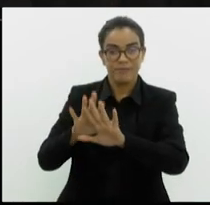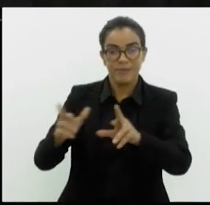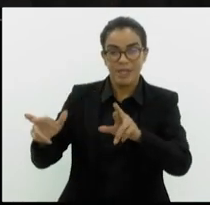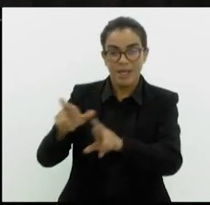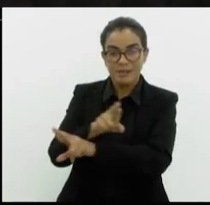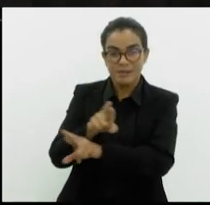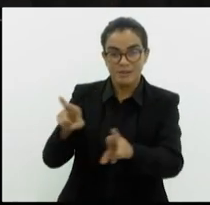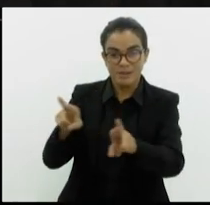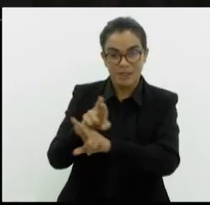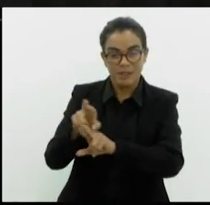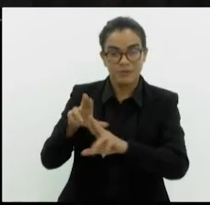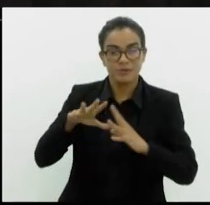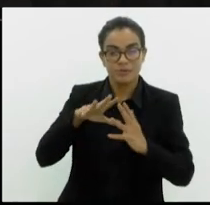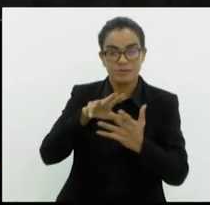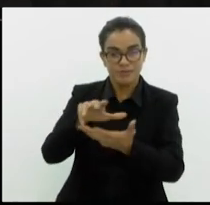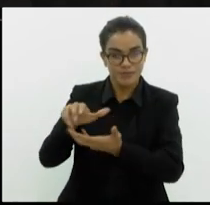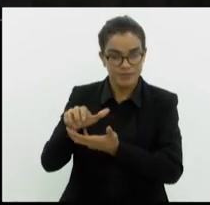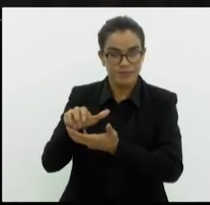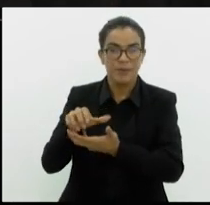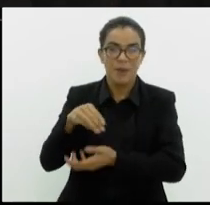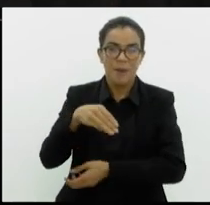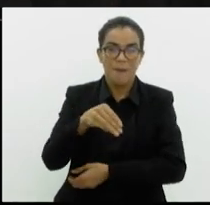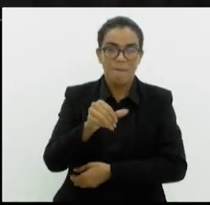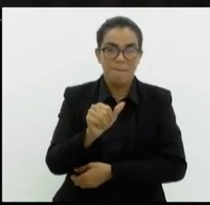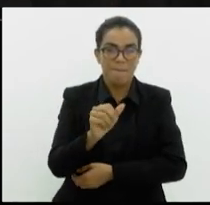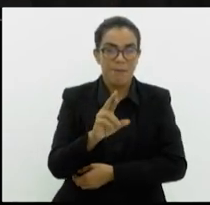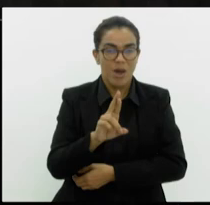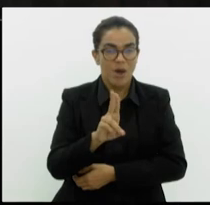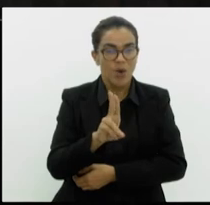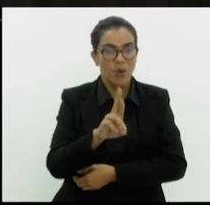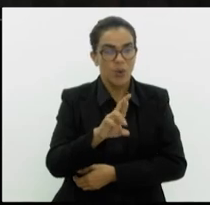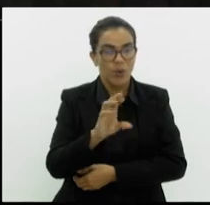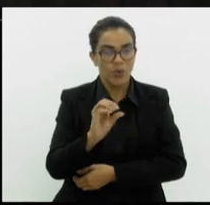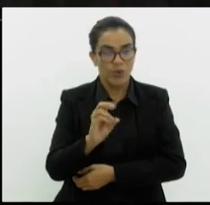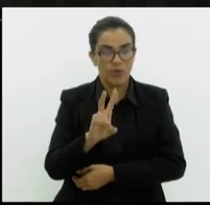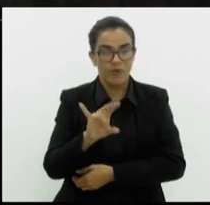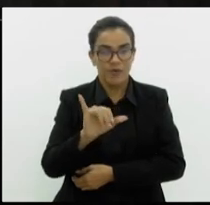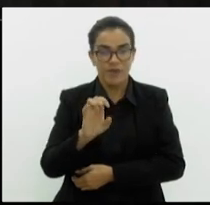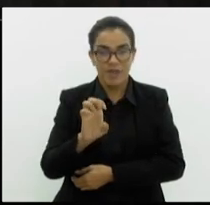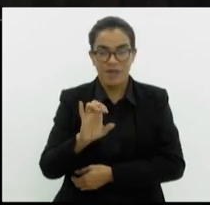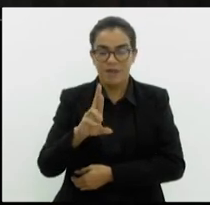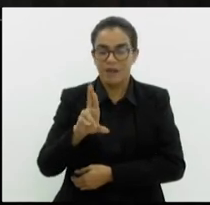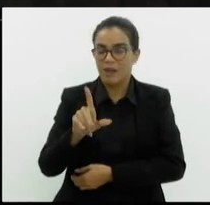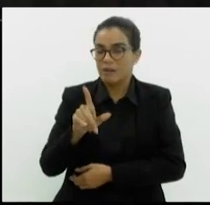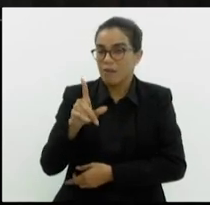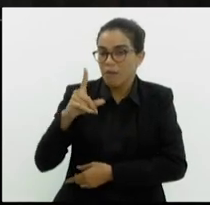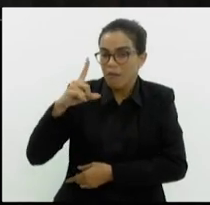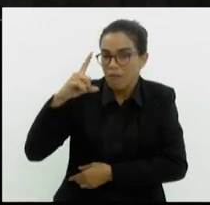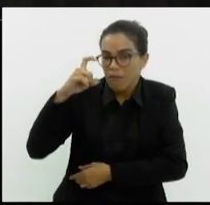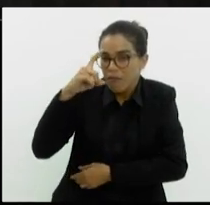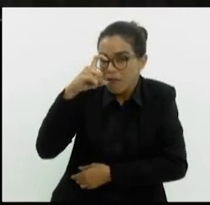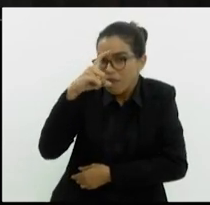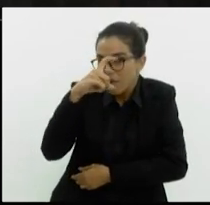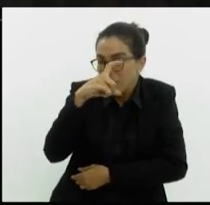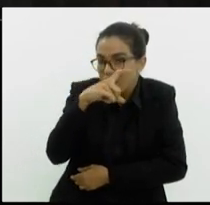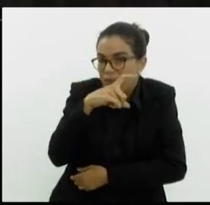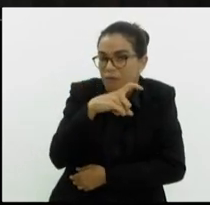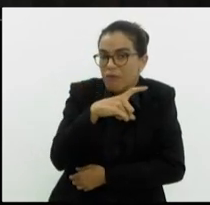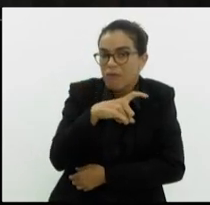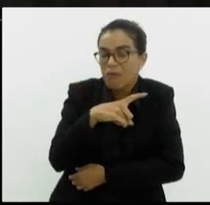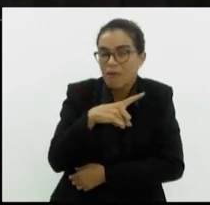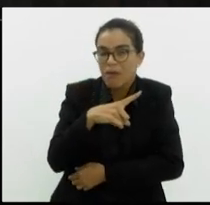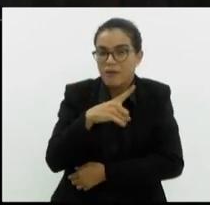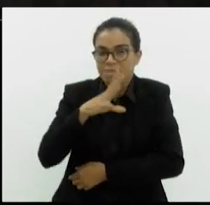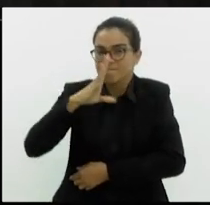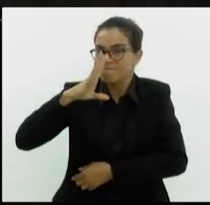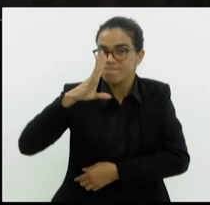o Mauro Vieira. E vendo a declaração, a dificuldade de se